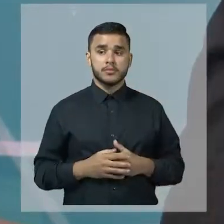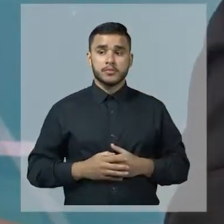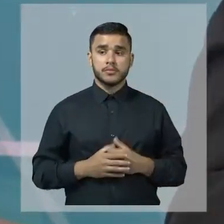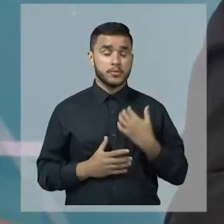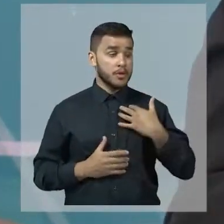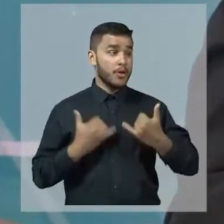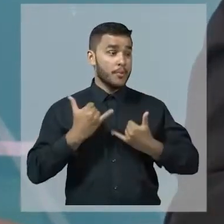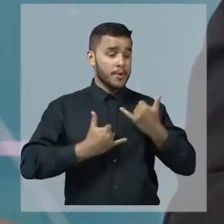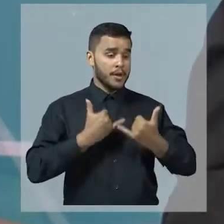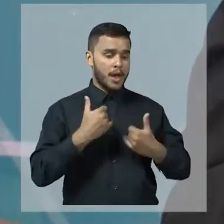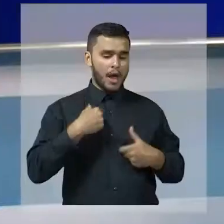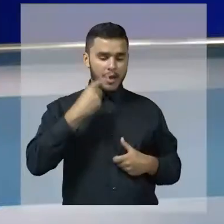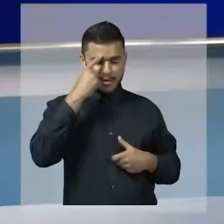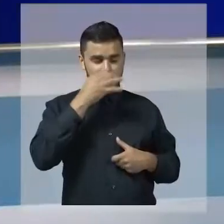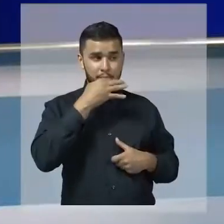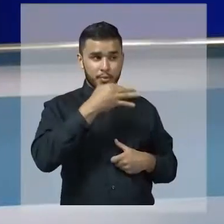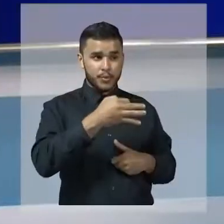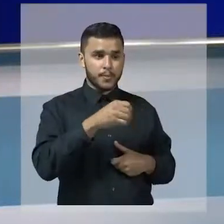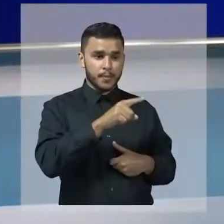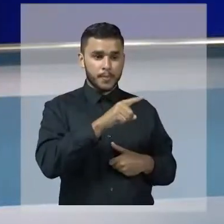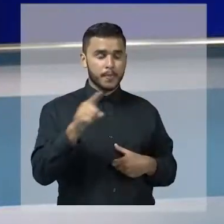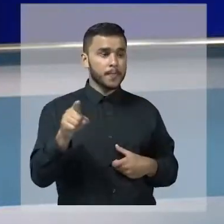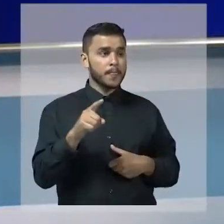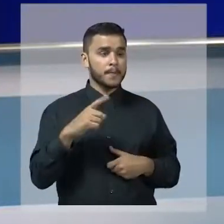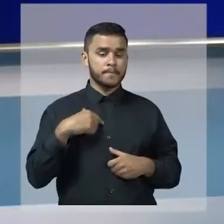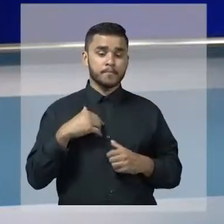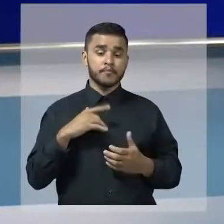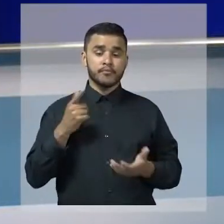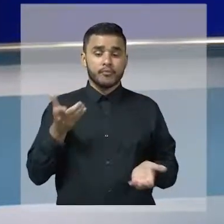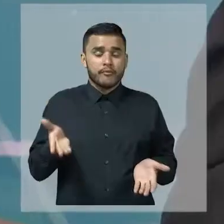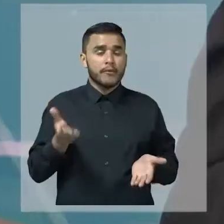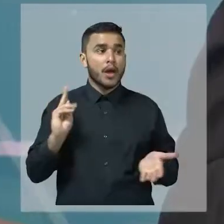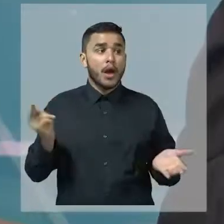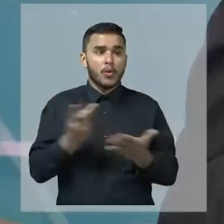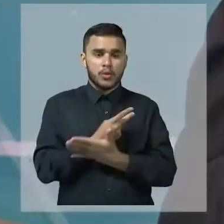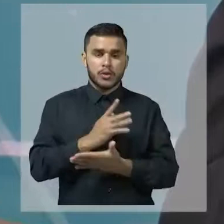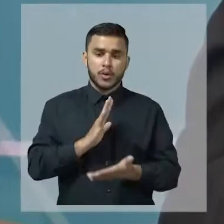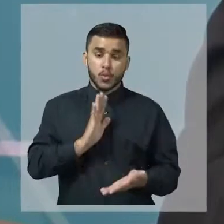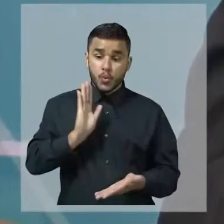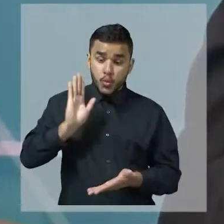investigado e processado por isso. Ela tem o direito de errar por último.